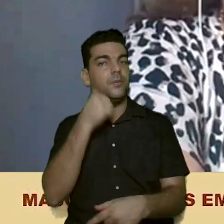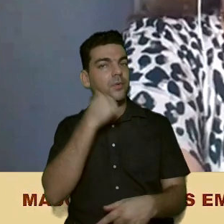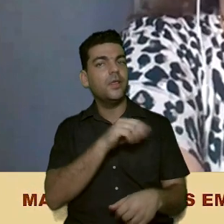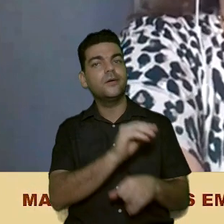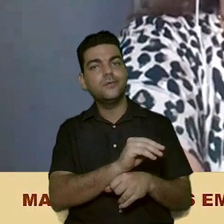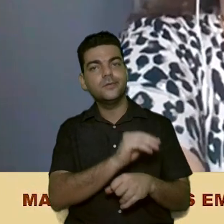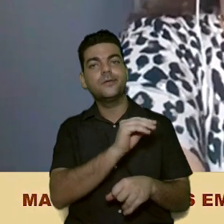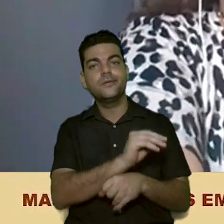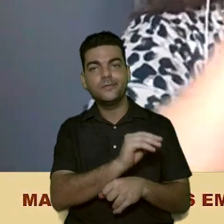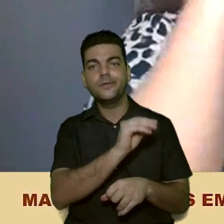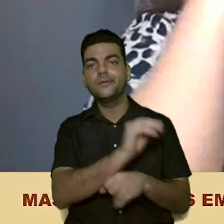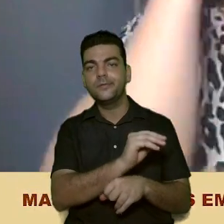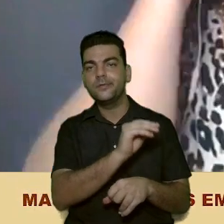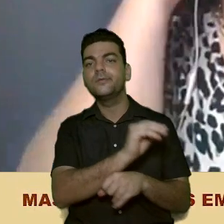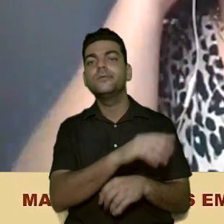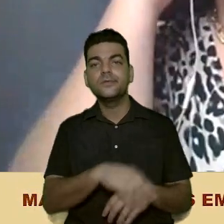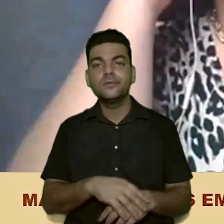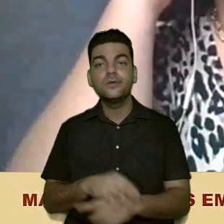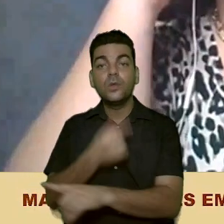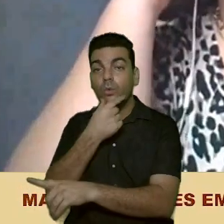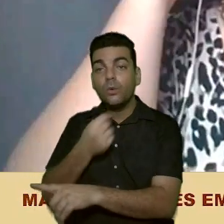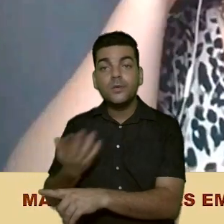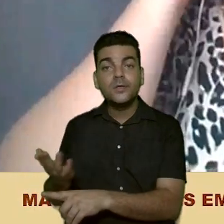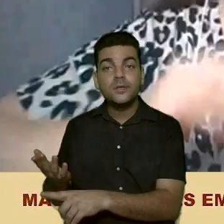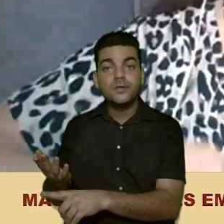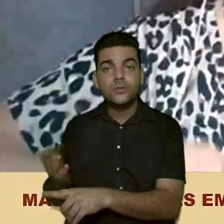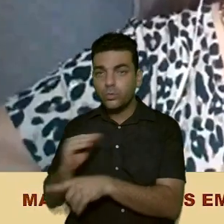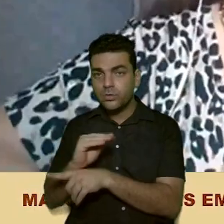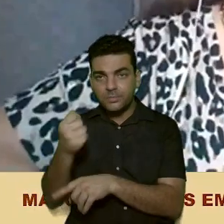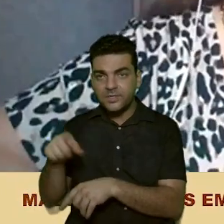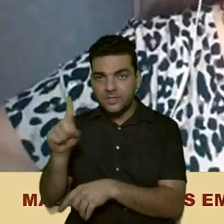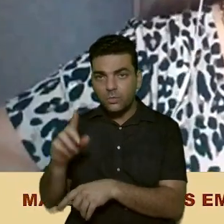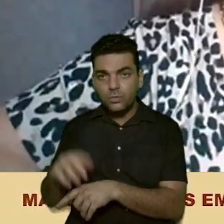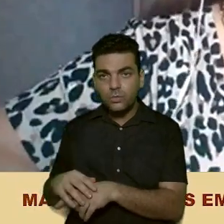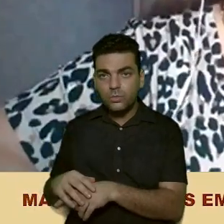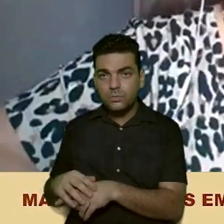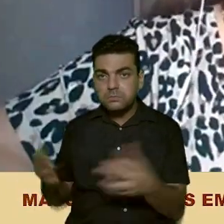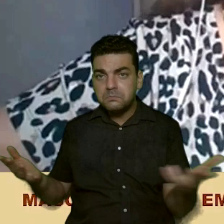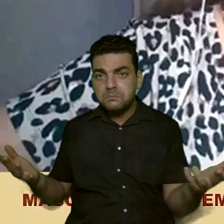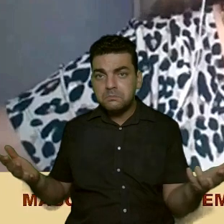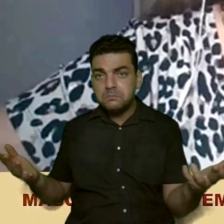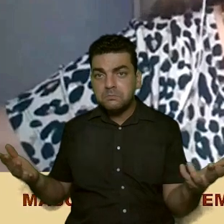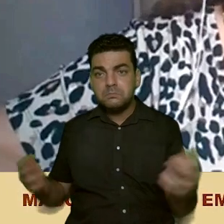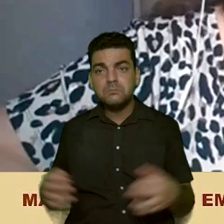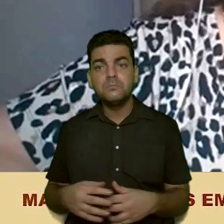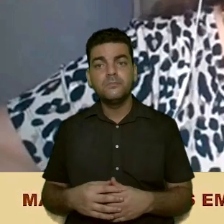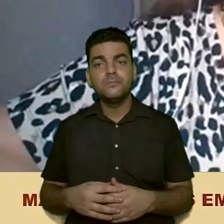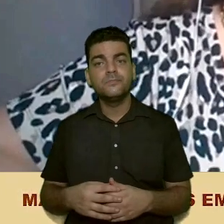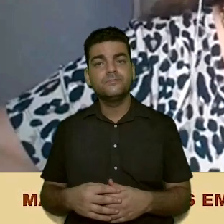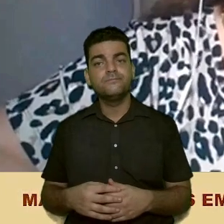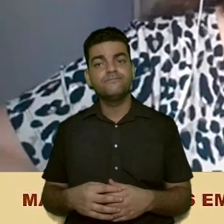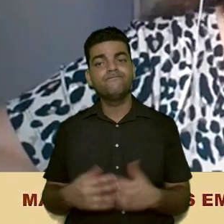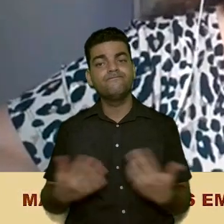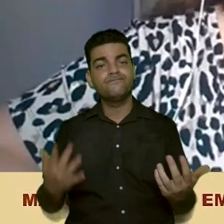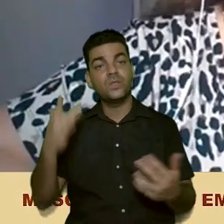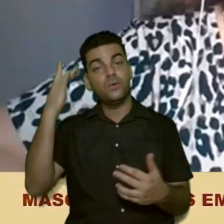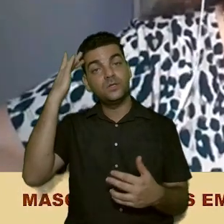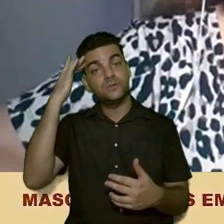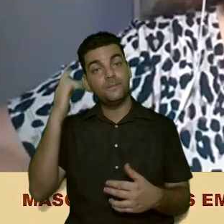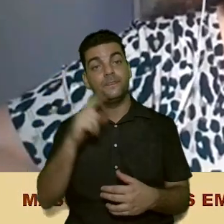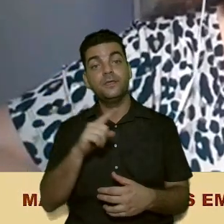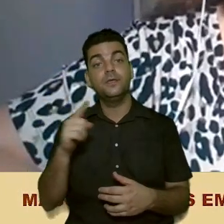se o cuidar não fosse do homem. E isso é um aprendizado que a gente precisa ter, porque o cuidar é do humano, né? Então o homem entender